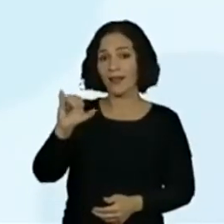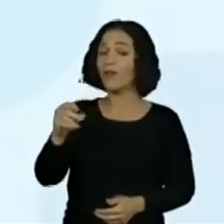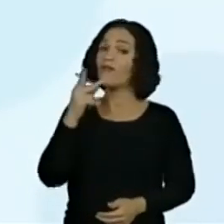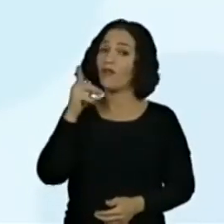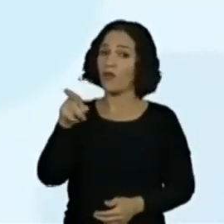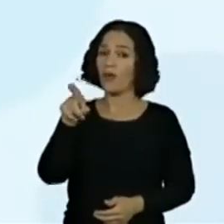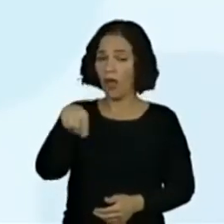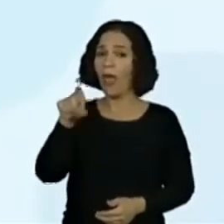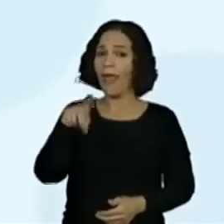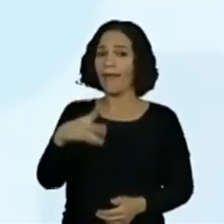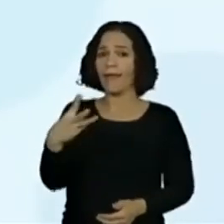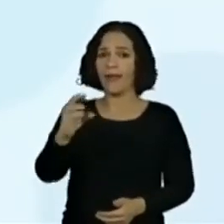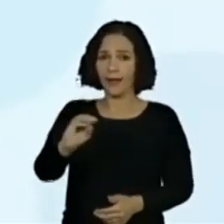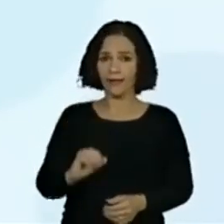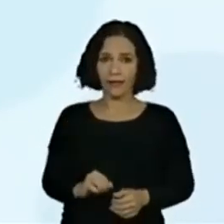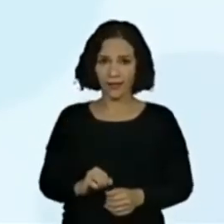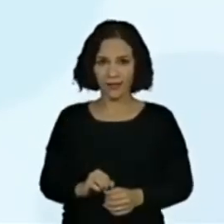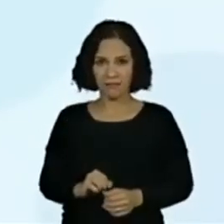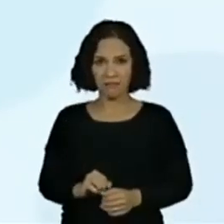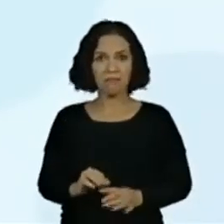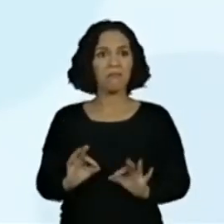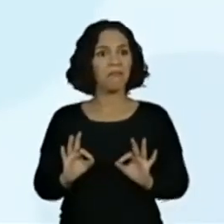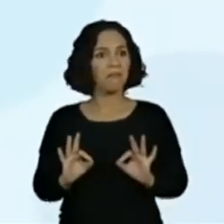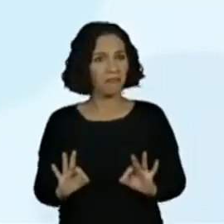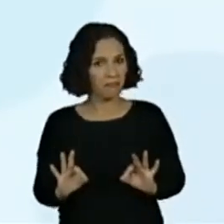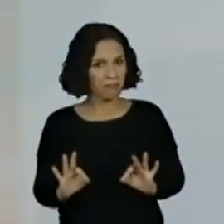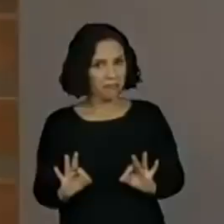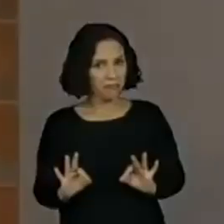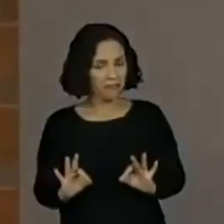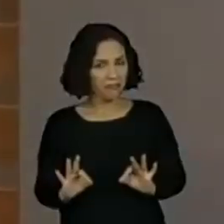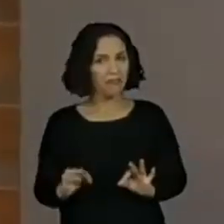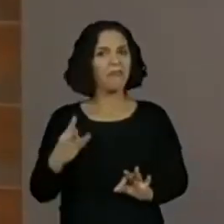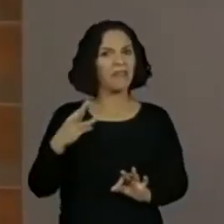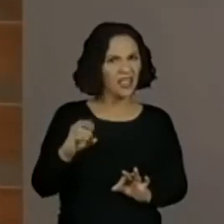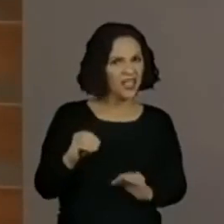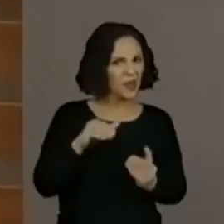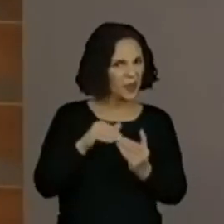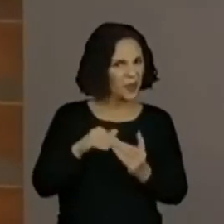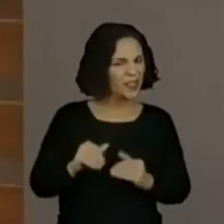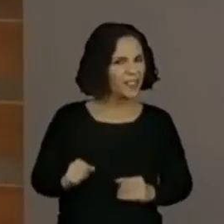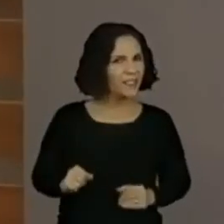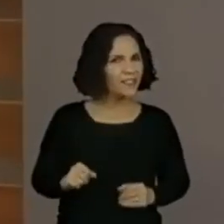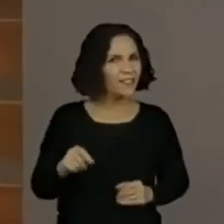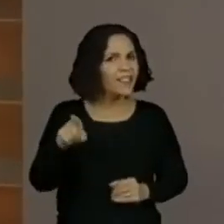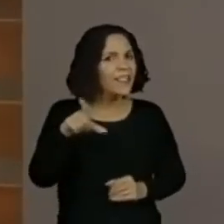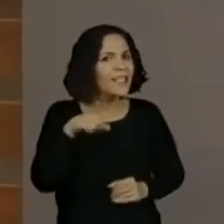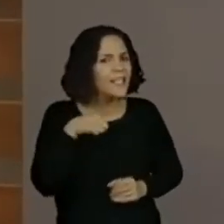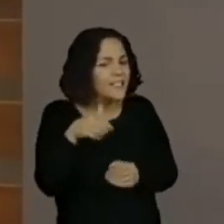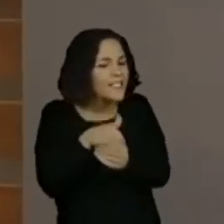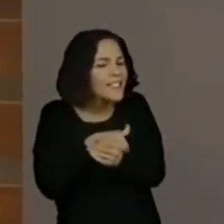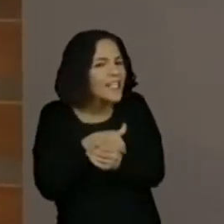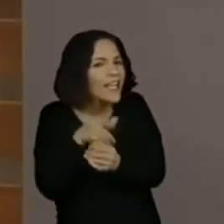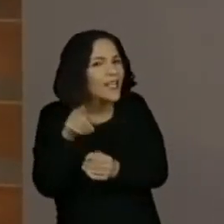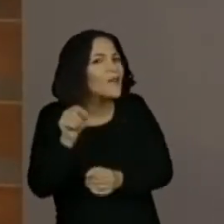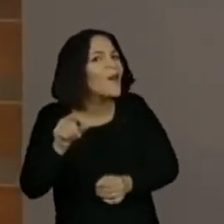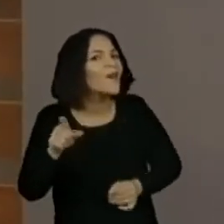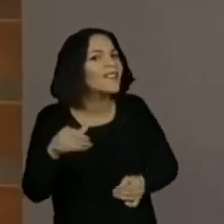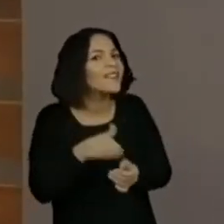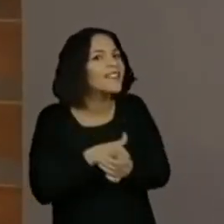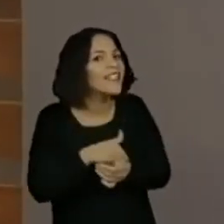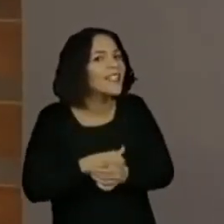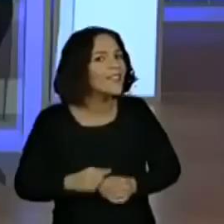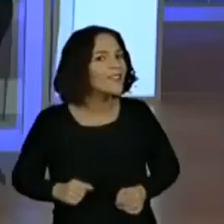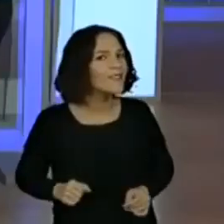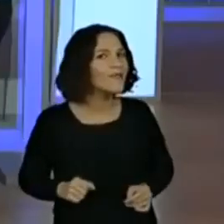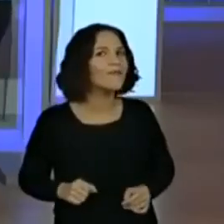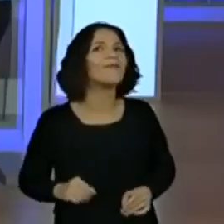disseram que tem 30. Tudo bem, turminha? Vocês concordam? E você já percebeu um segredinho nessa coleção, professora? Para eles falarem que tem